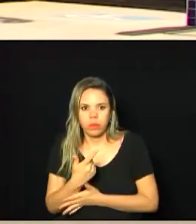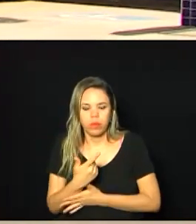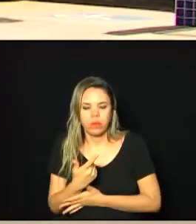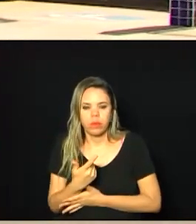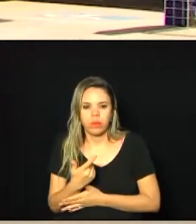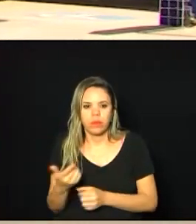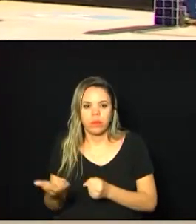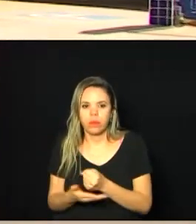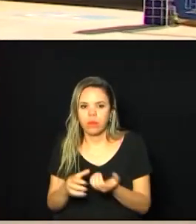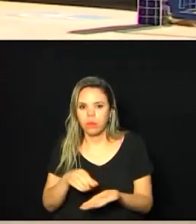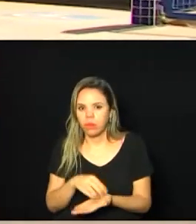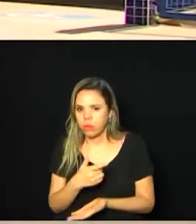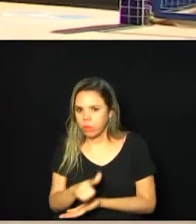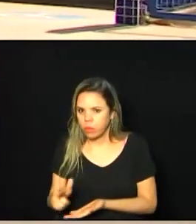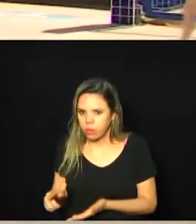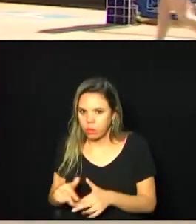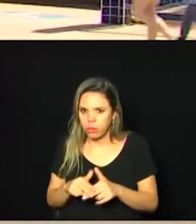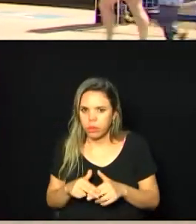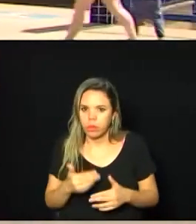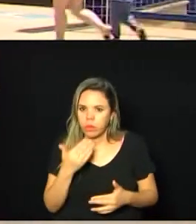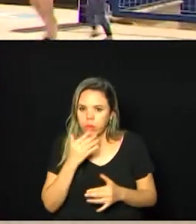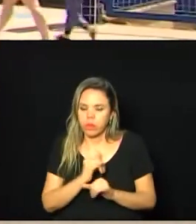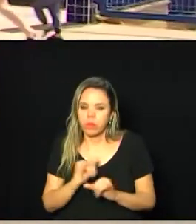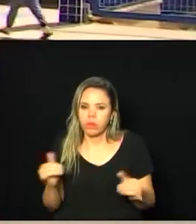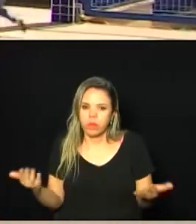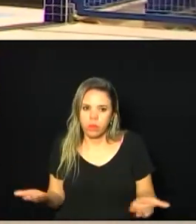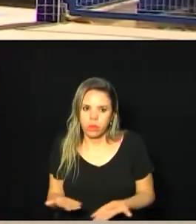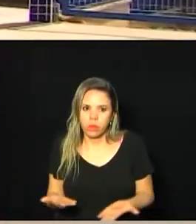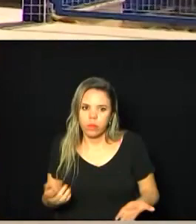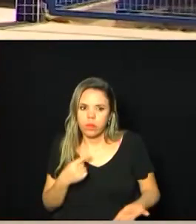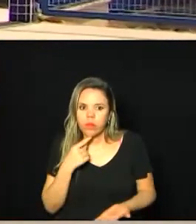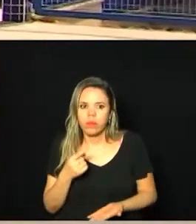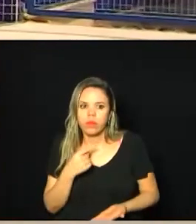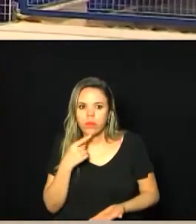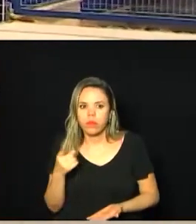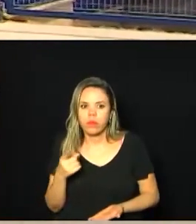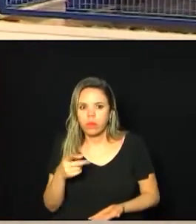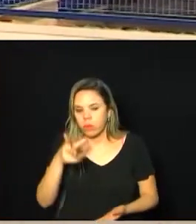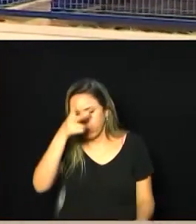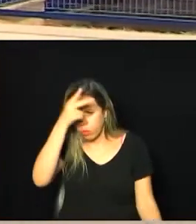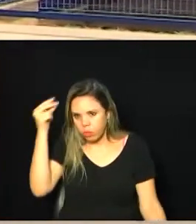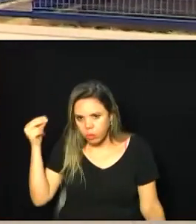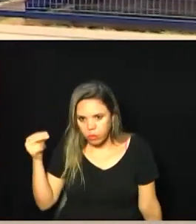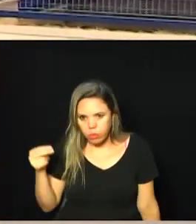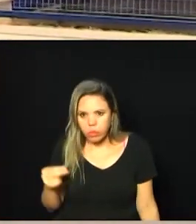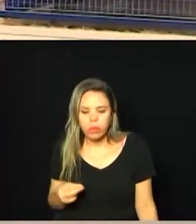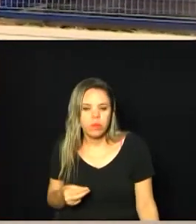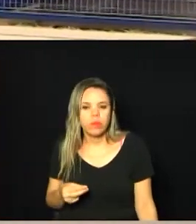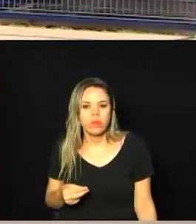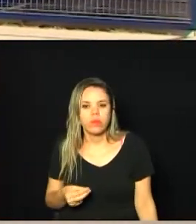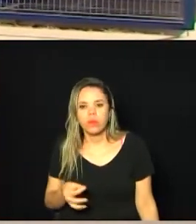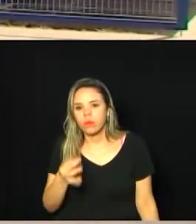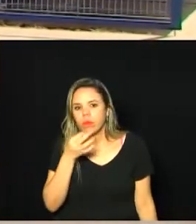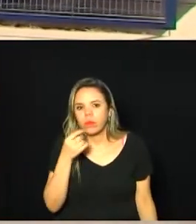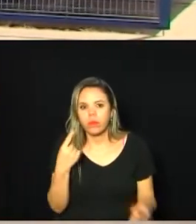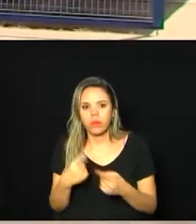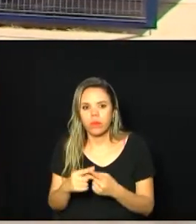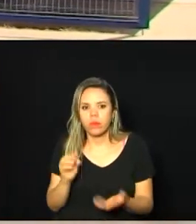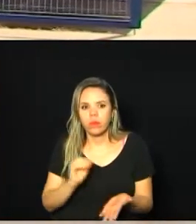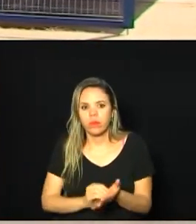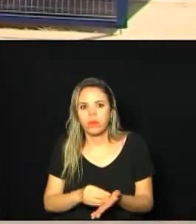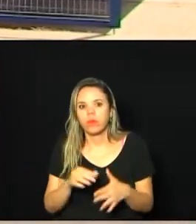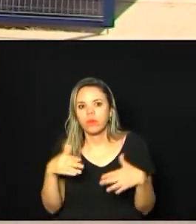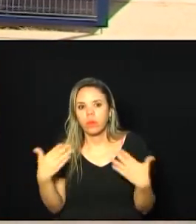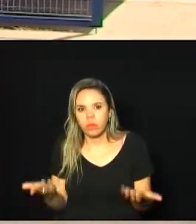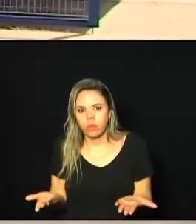unidade básica não tem. Então, por isso, esse apelo agora, esse questionamento para que a Prefeitura ela nos posicione o porquê que está faltando e quando